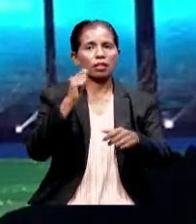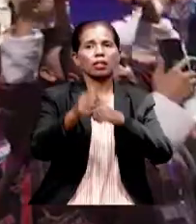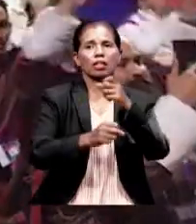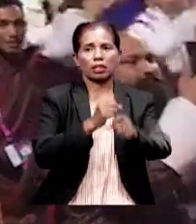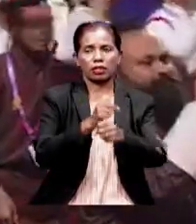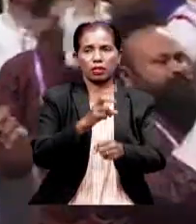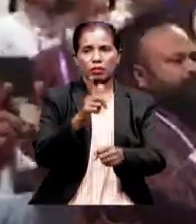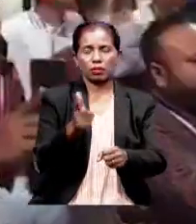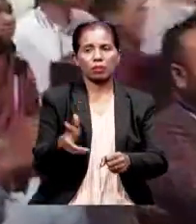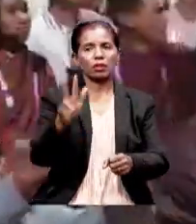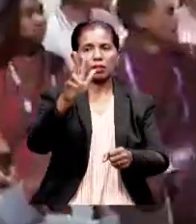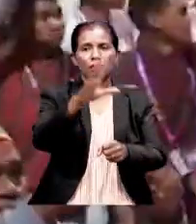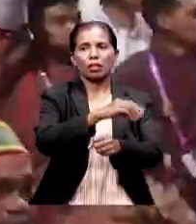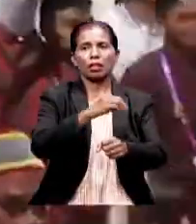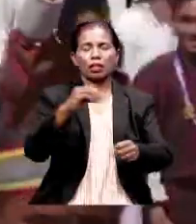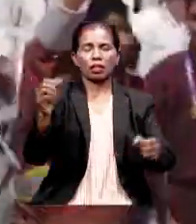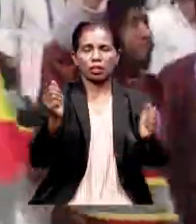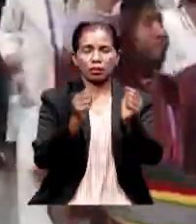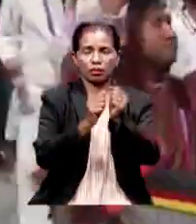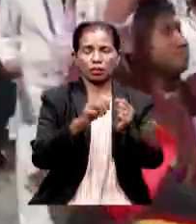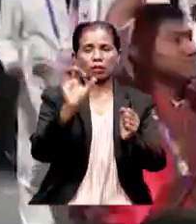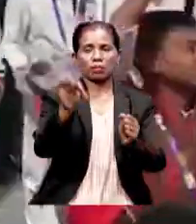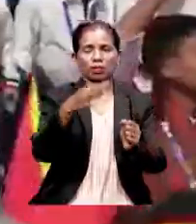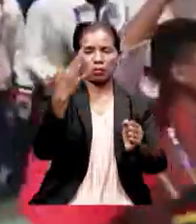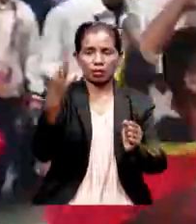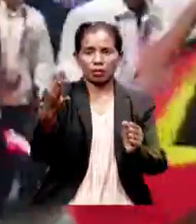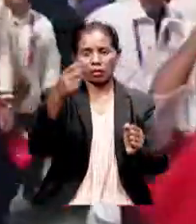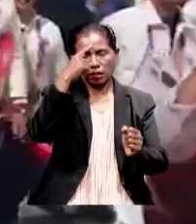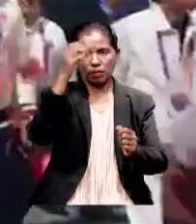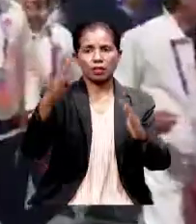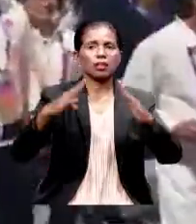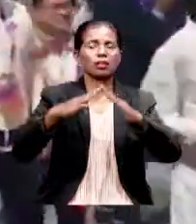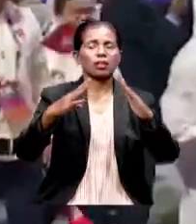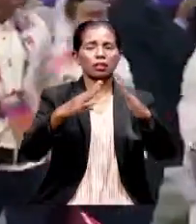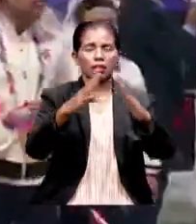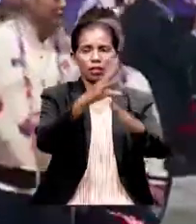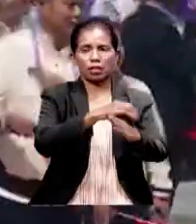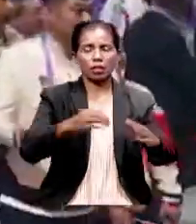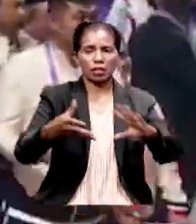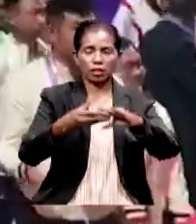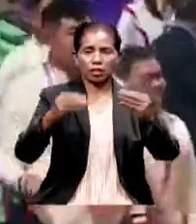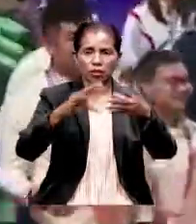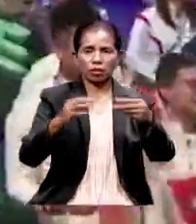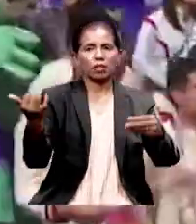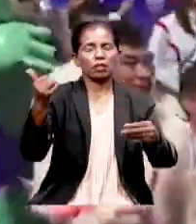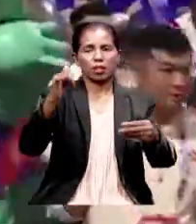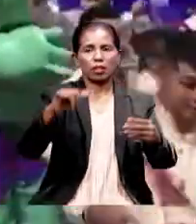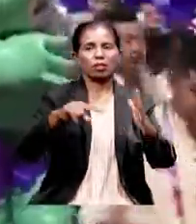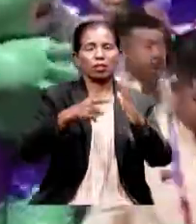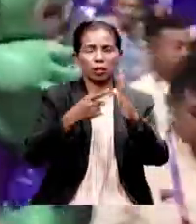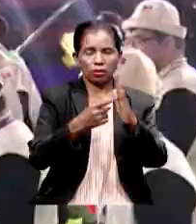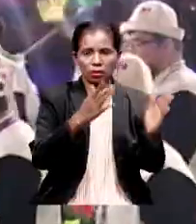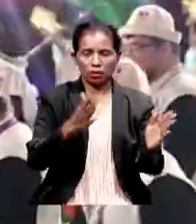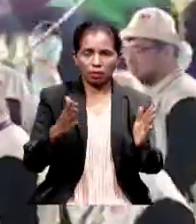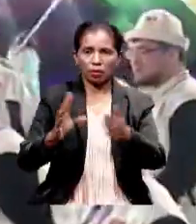Rihunrua Ruanulu Resintolu, badala sanulu resinsia tamba cidade ne no dar província histórico Sinanian, hahu ninia